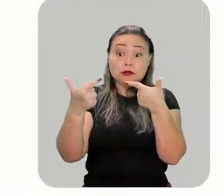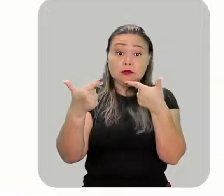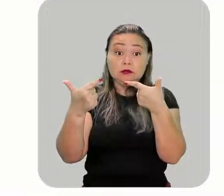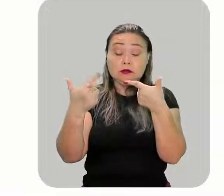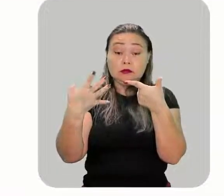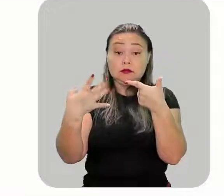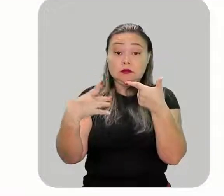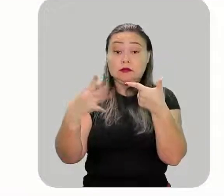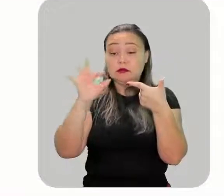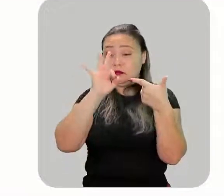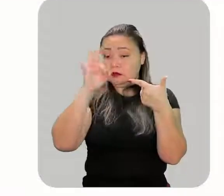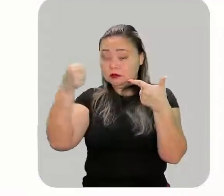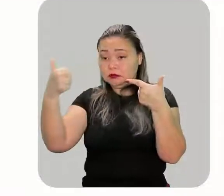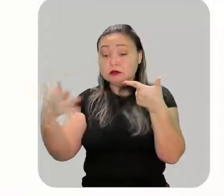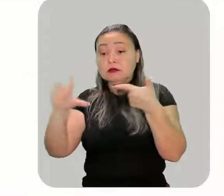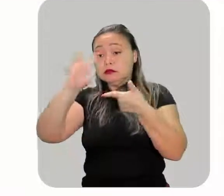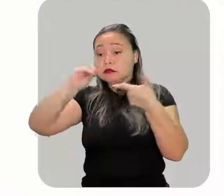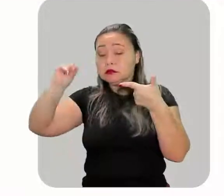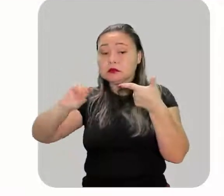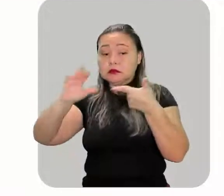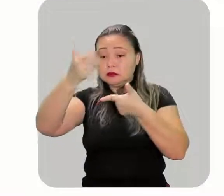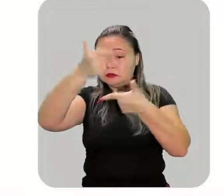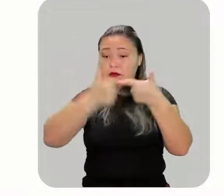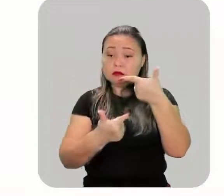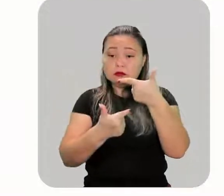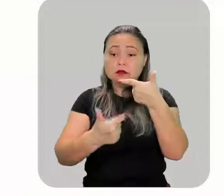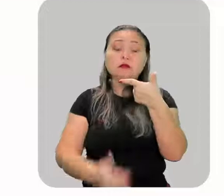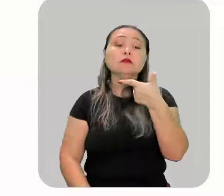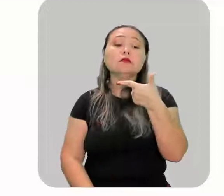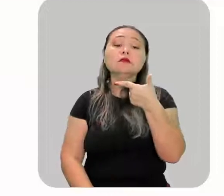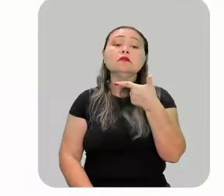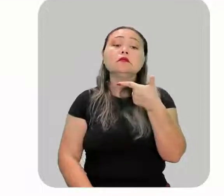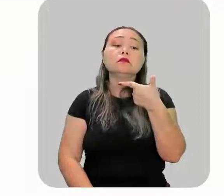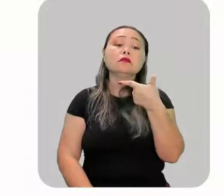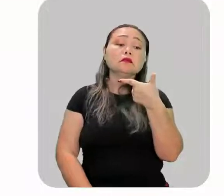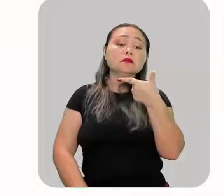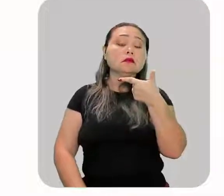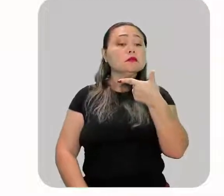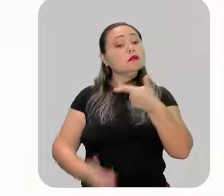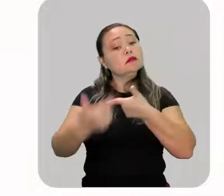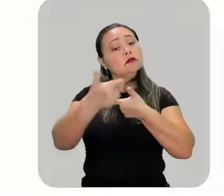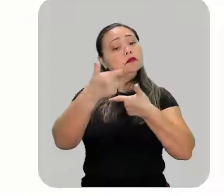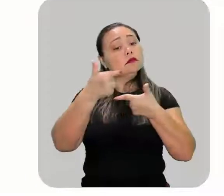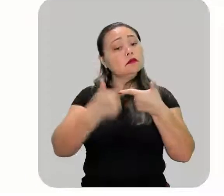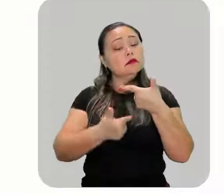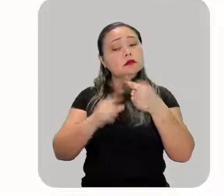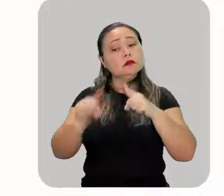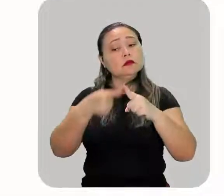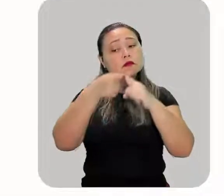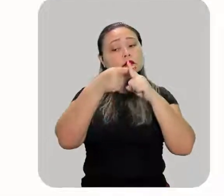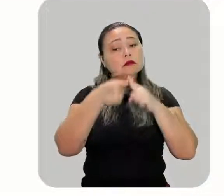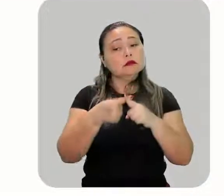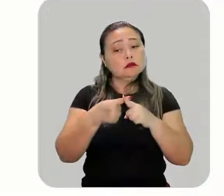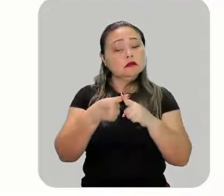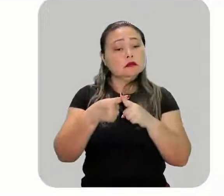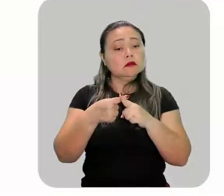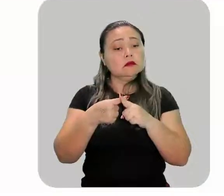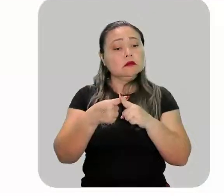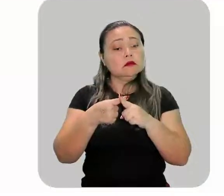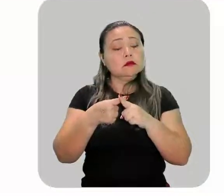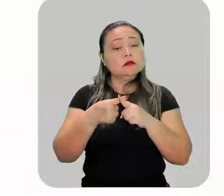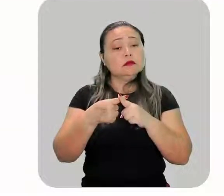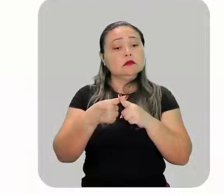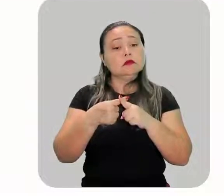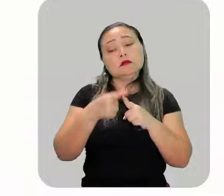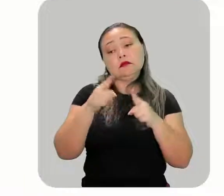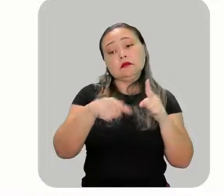x, beleza, né? A gente vai descer o nosso primeiro elemento aqui, nosso primeiro coeficiente, agora vamos fazer as multiplicações, né?